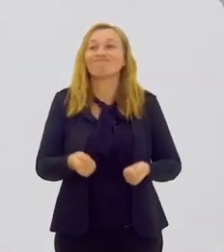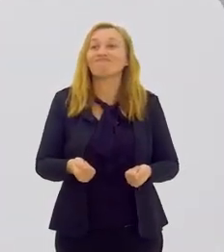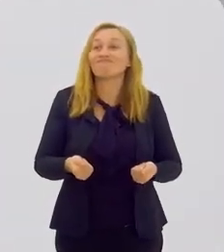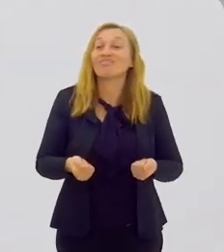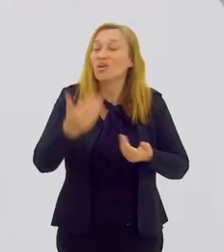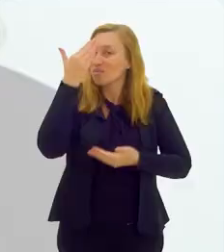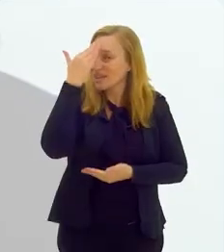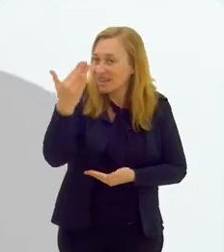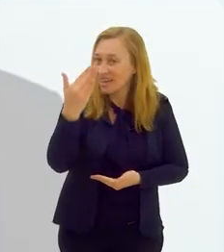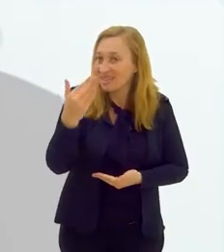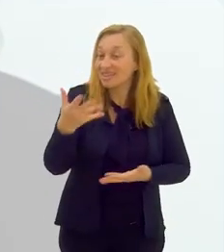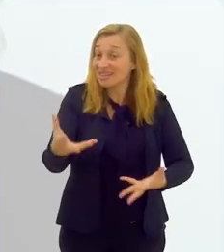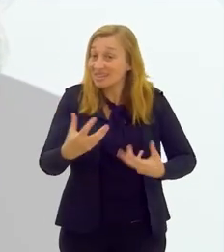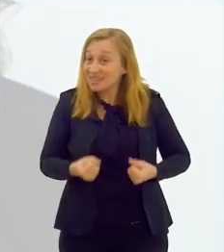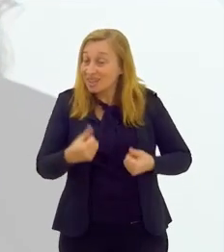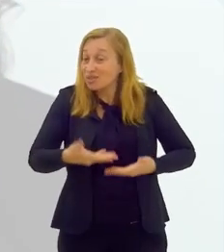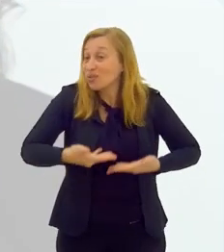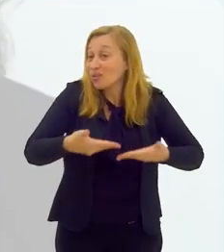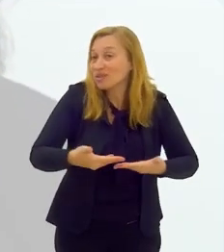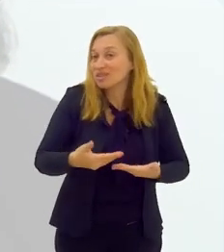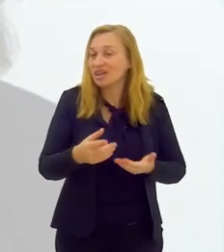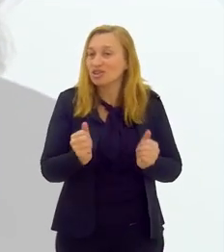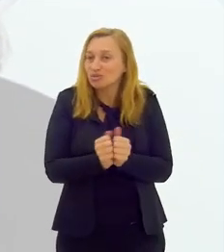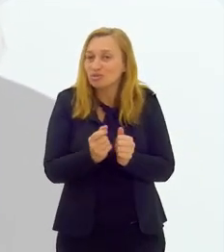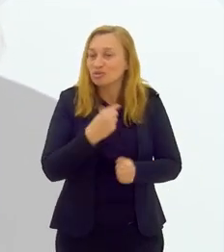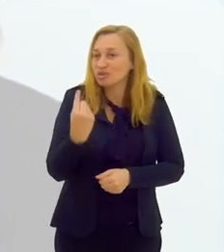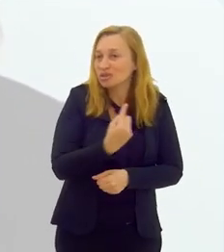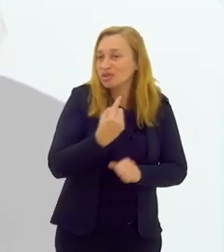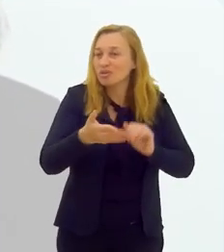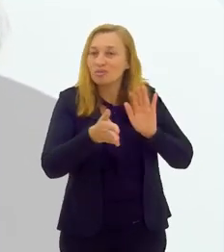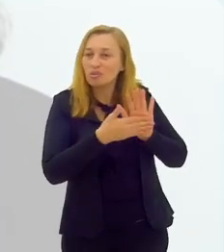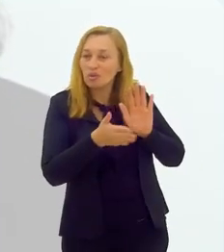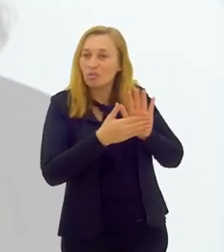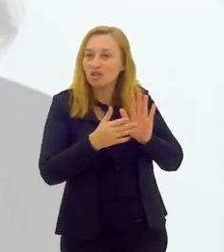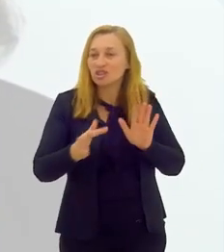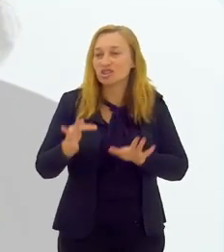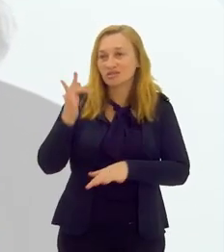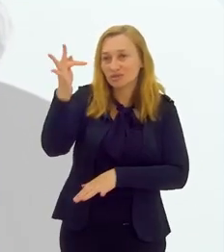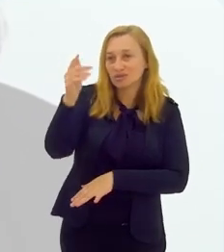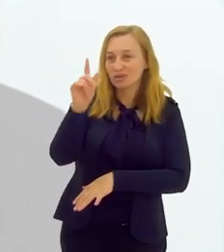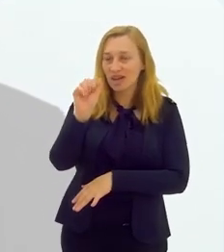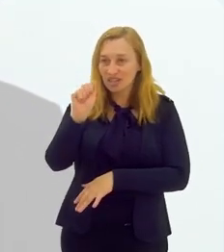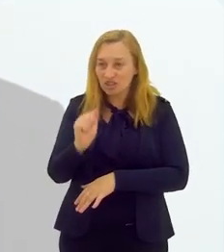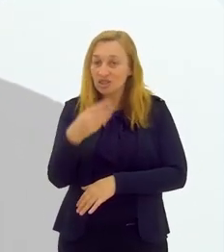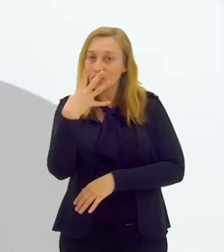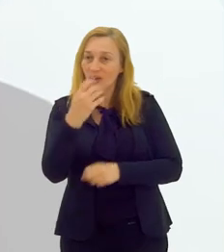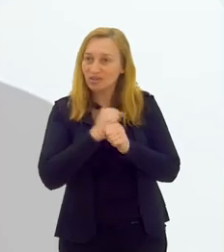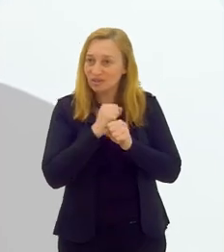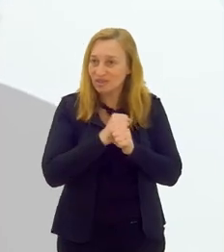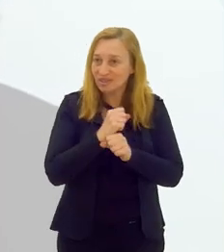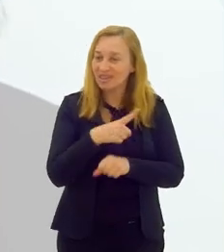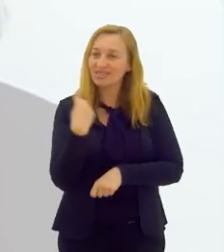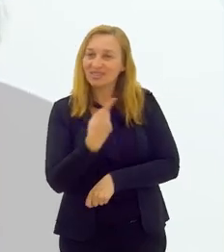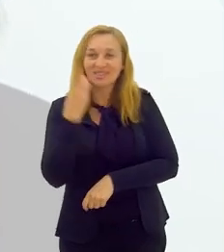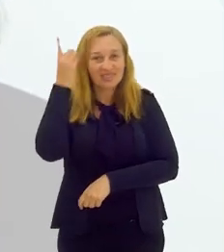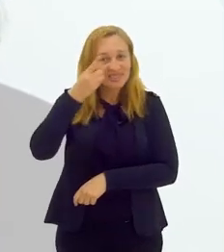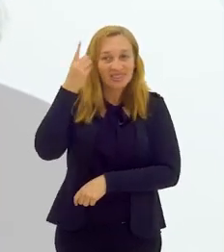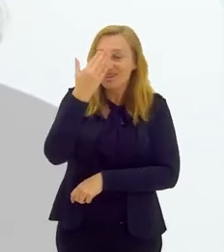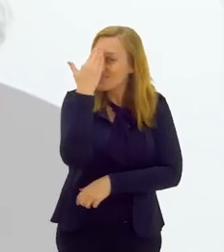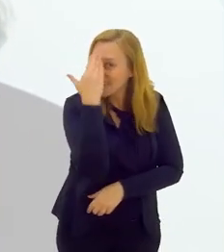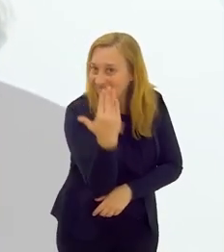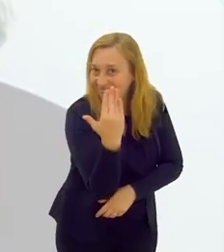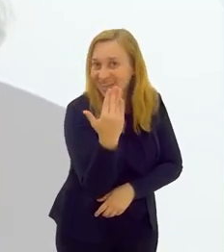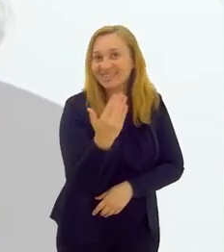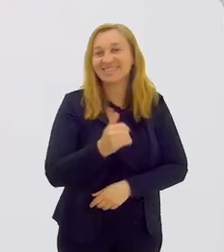iniciativa fabulosa. Beatriz, muito obrigada por ter aceitado o convite de estar aqui com a gente, propondo essa agenda de futuro para os próximos 4 anos aos